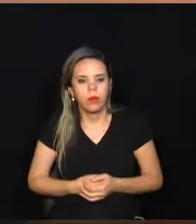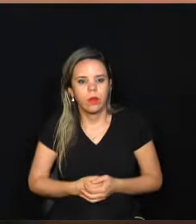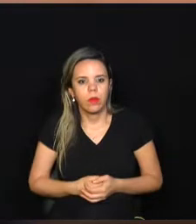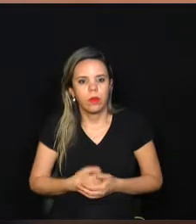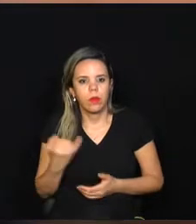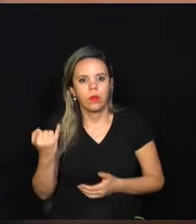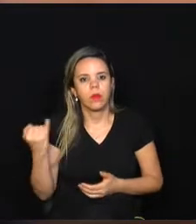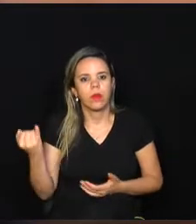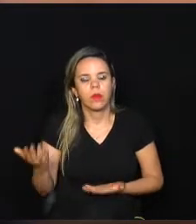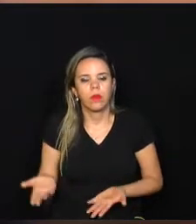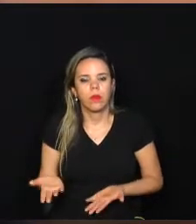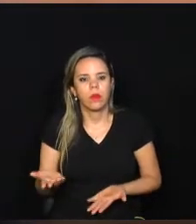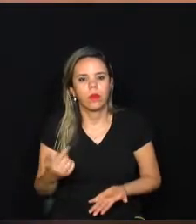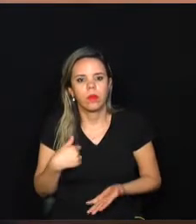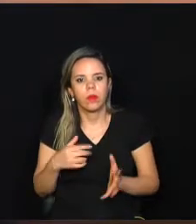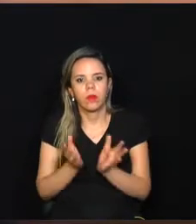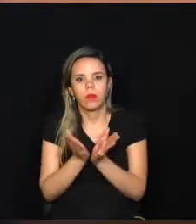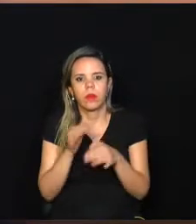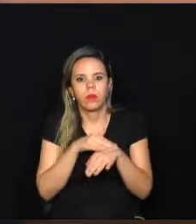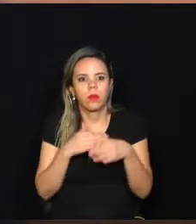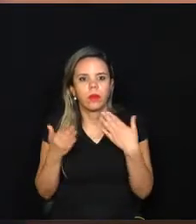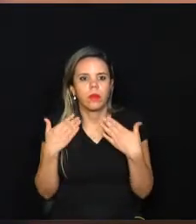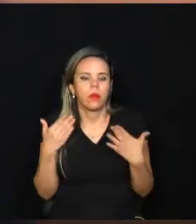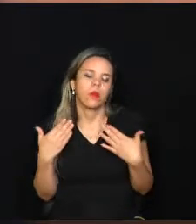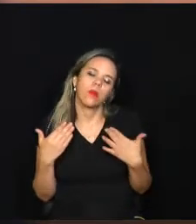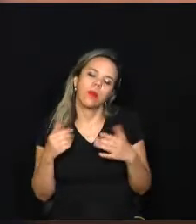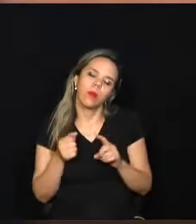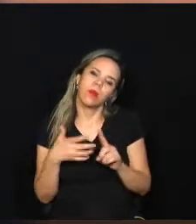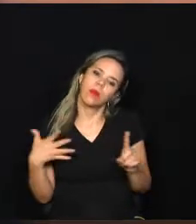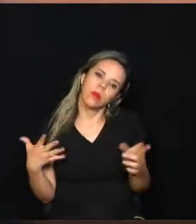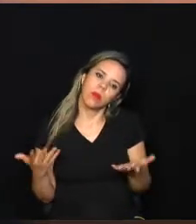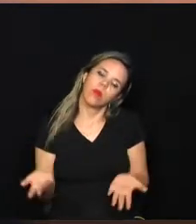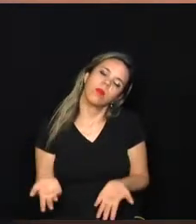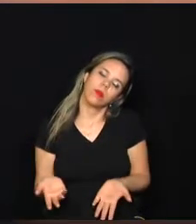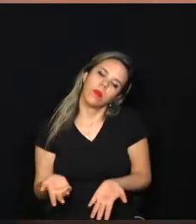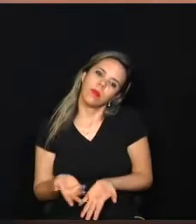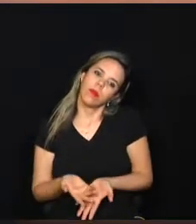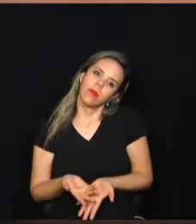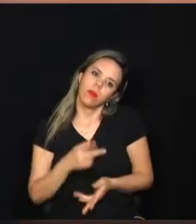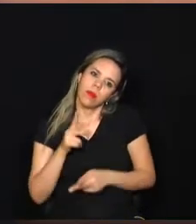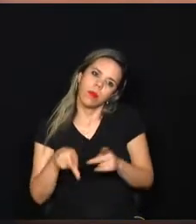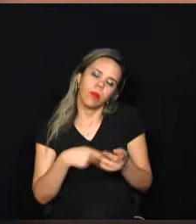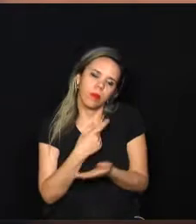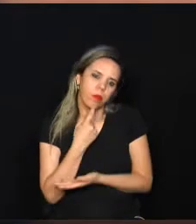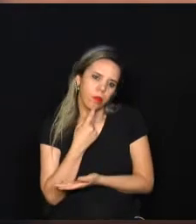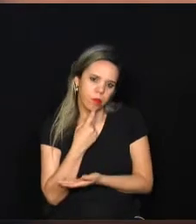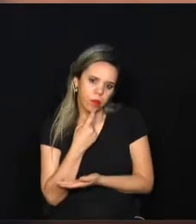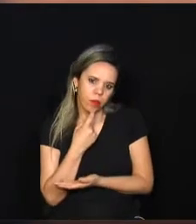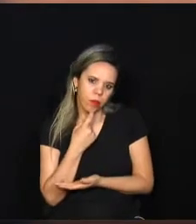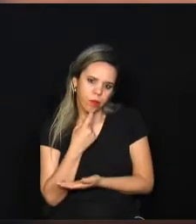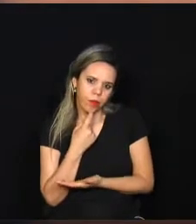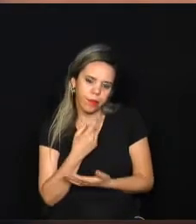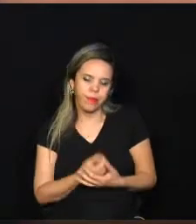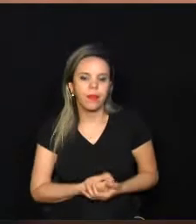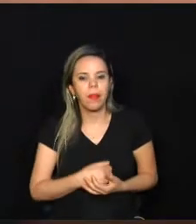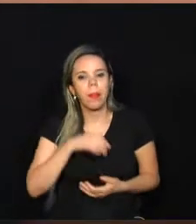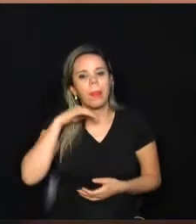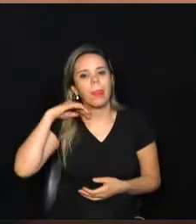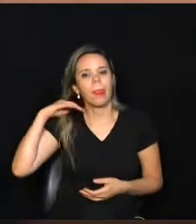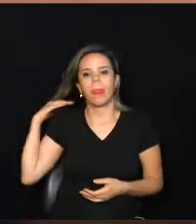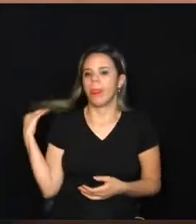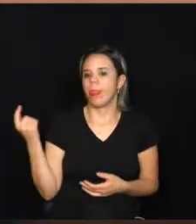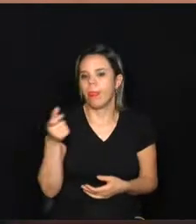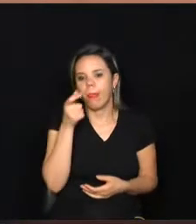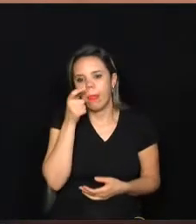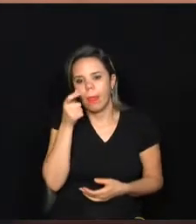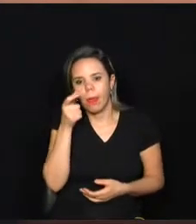extrema importância, né, essa conversa, essa explanação aí, para a população de Campinas, onde está nos